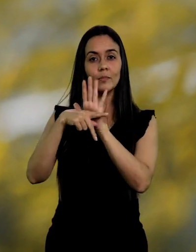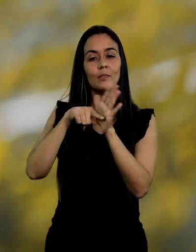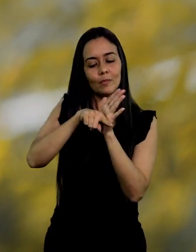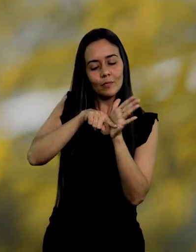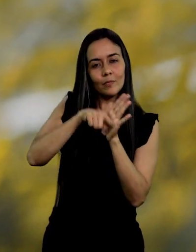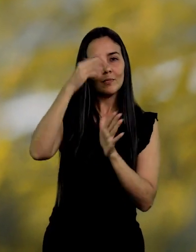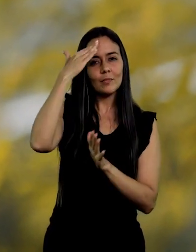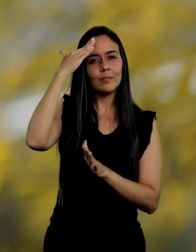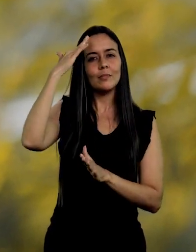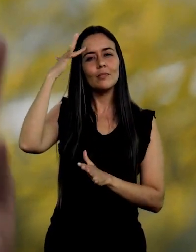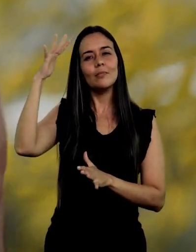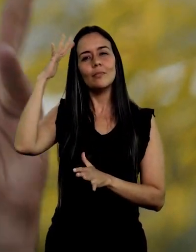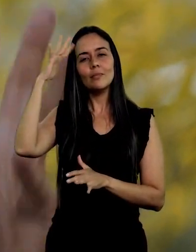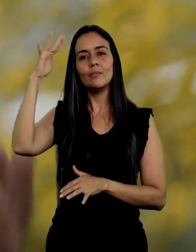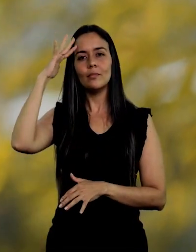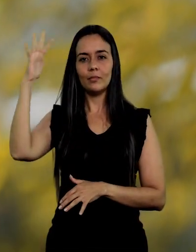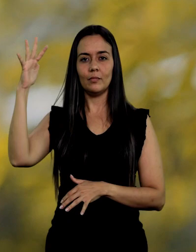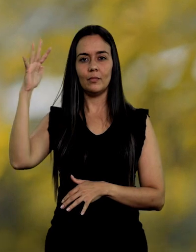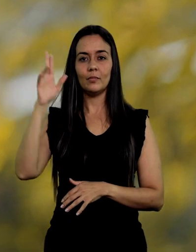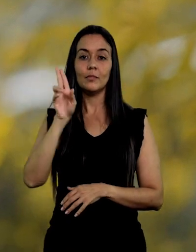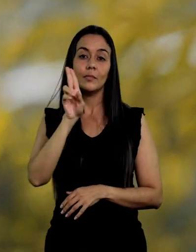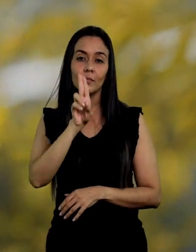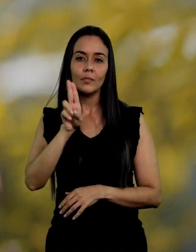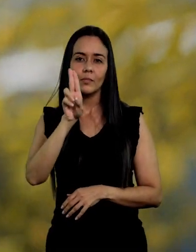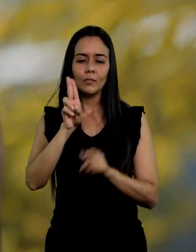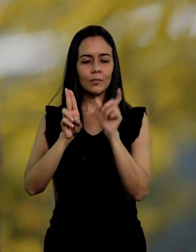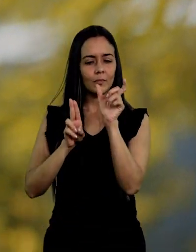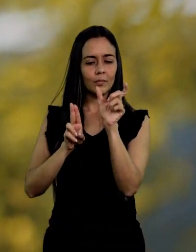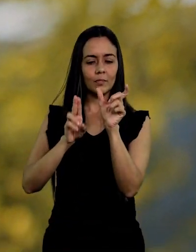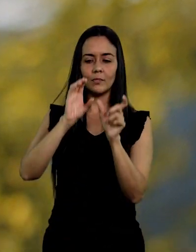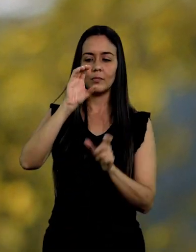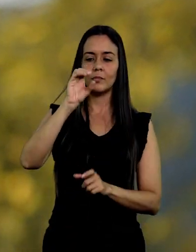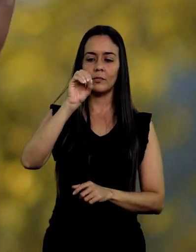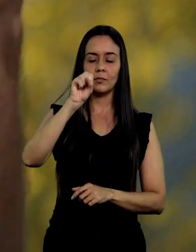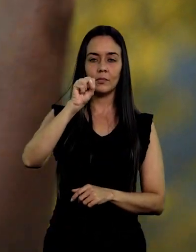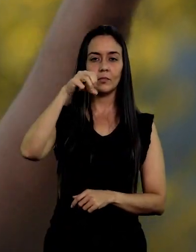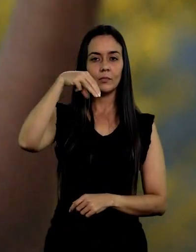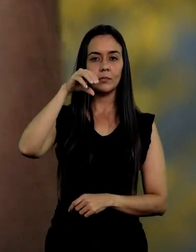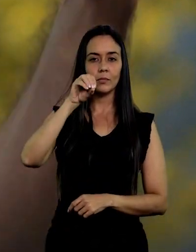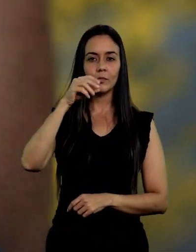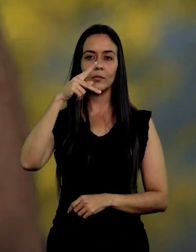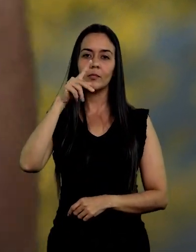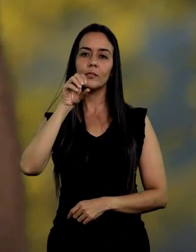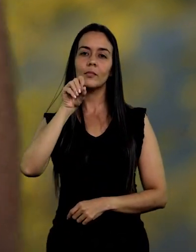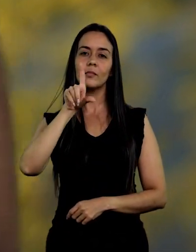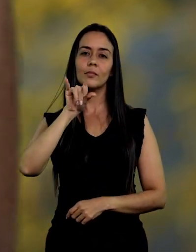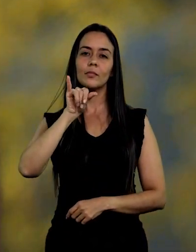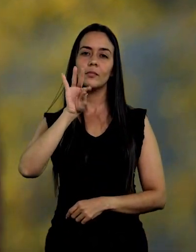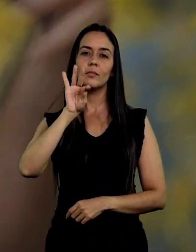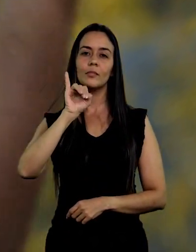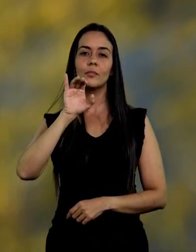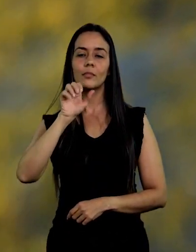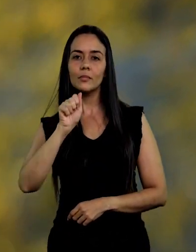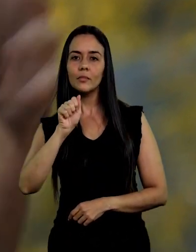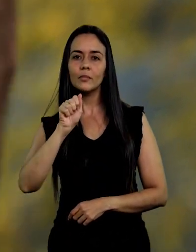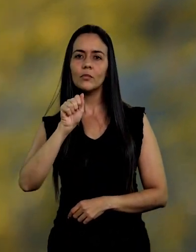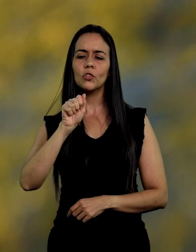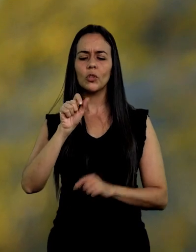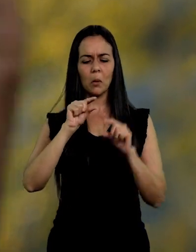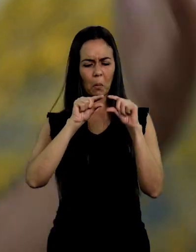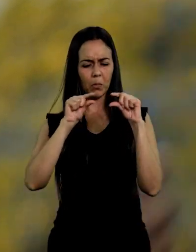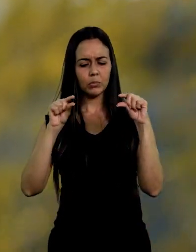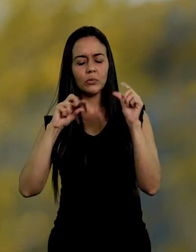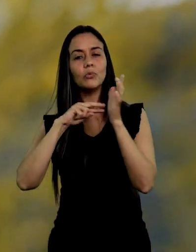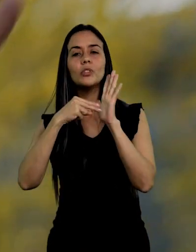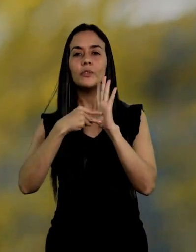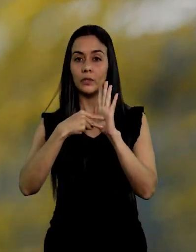ela usa um termo chamado cosmopolítica. Uma cosmopolítica. Quando você falou que a vida é diferença e